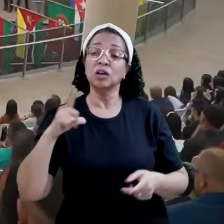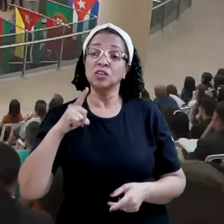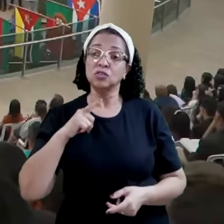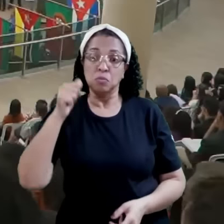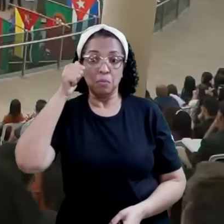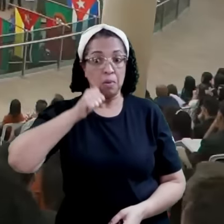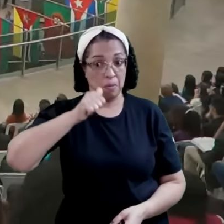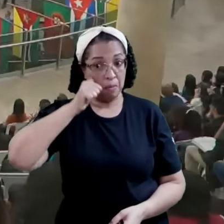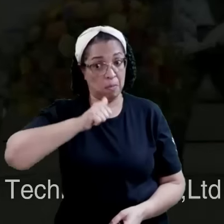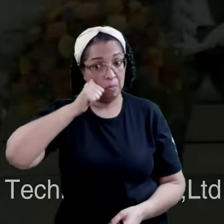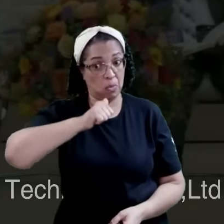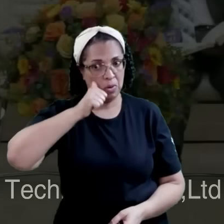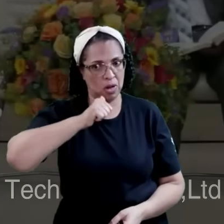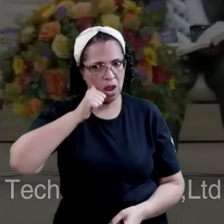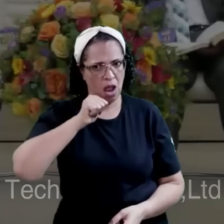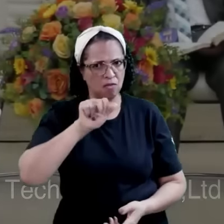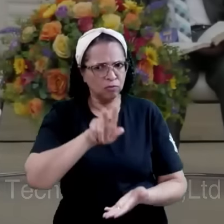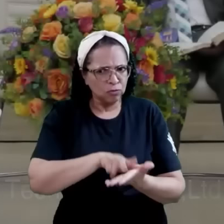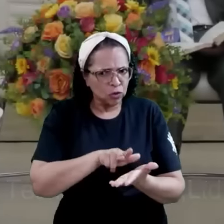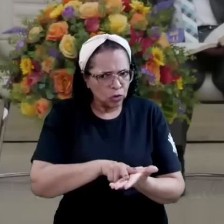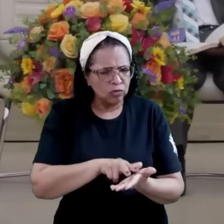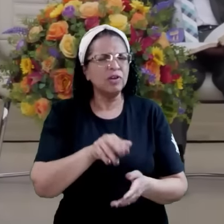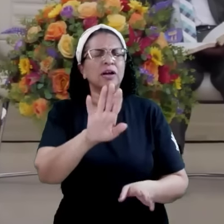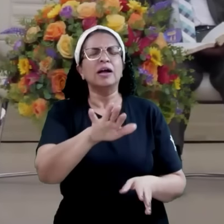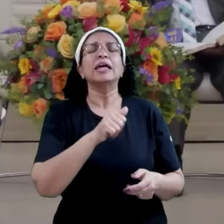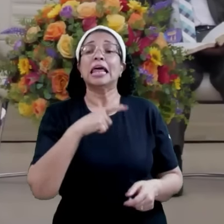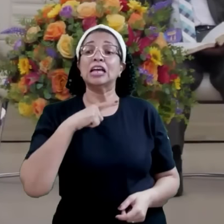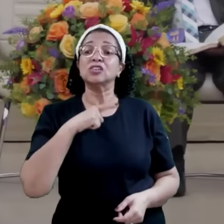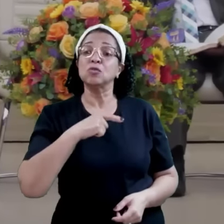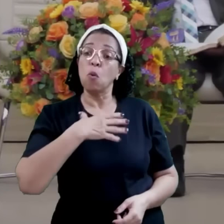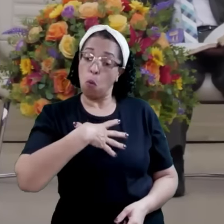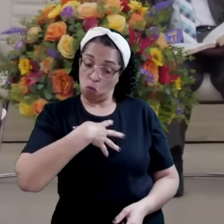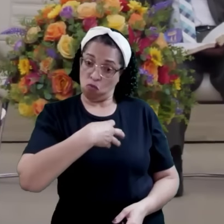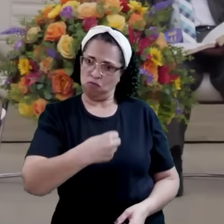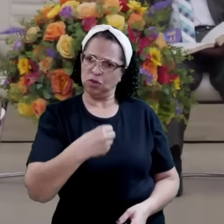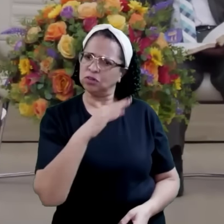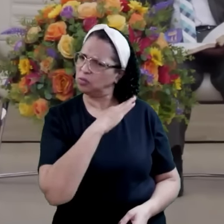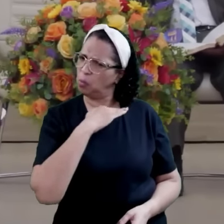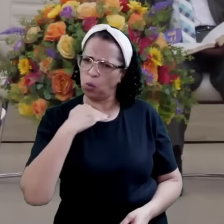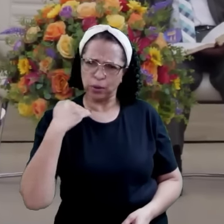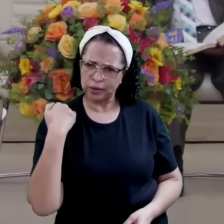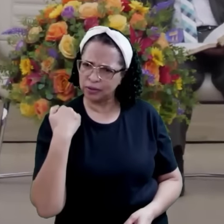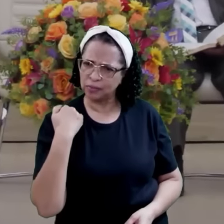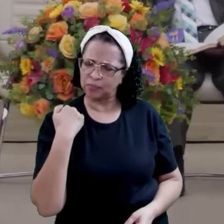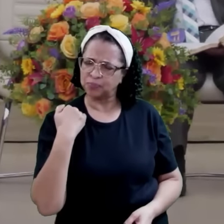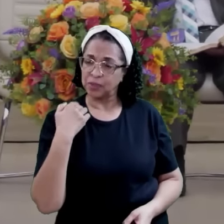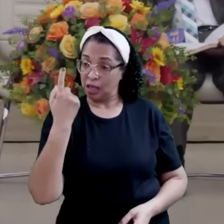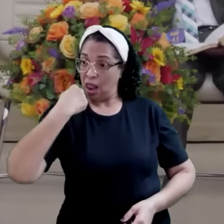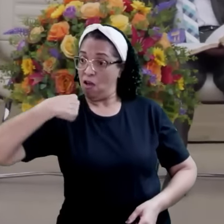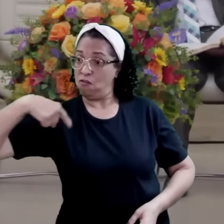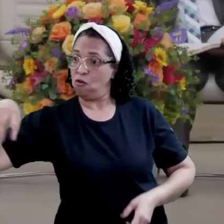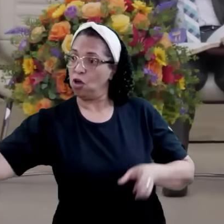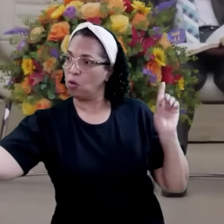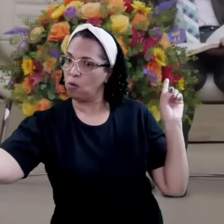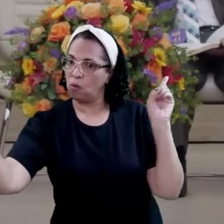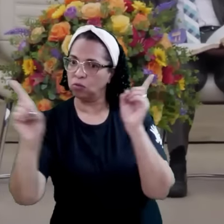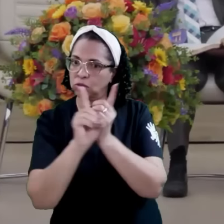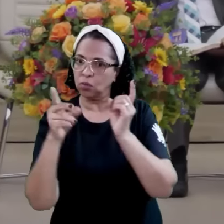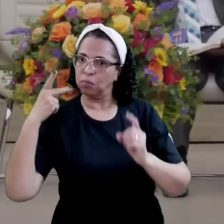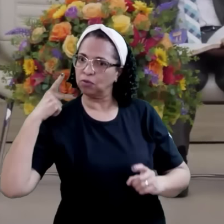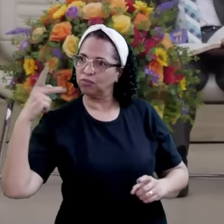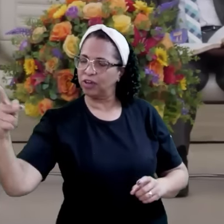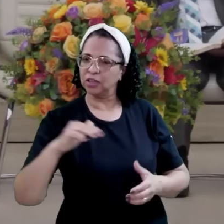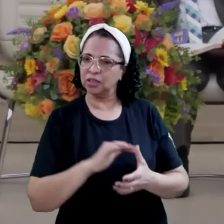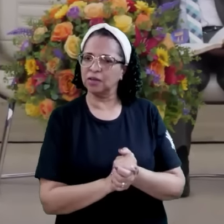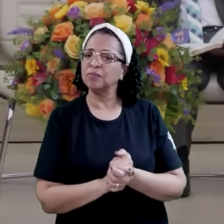morto mas quando ela passa por jasica ela encontra com o profeta O Profeta pergunta vai bem contigo não com a tua casa não